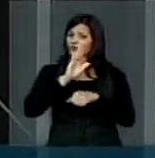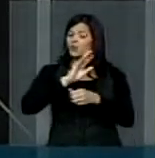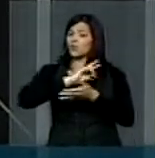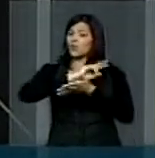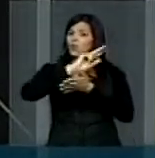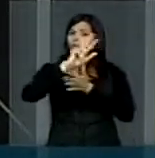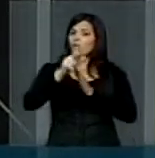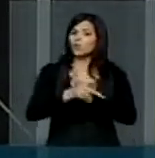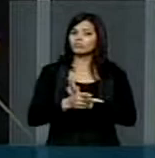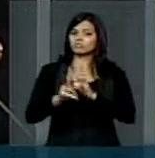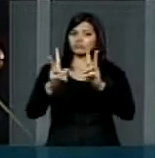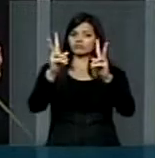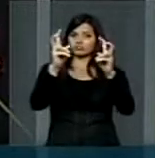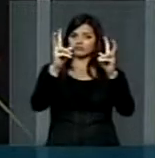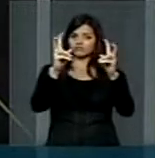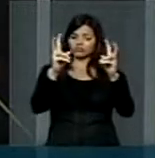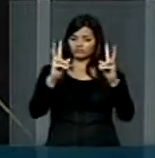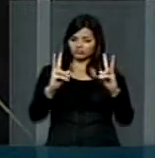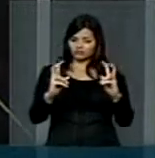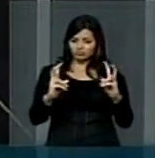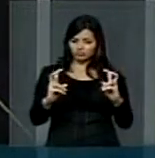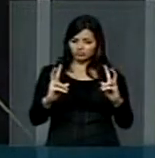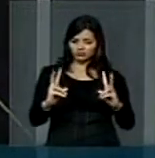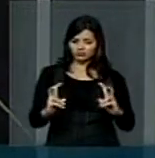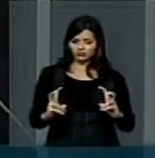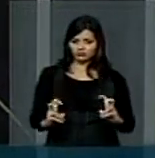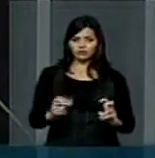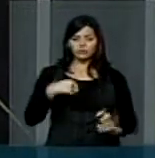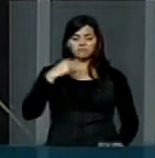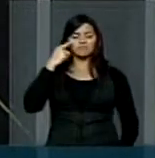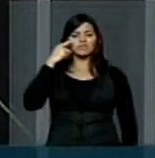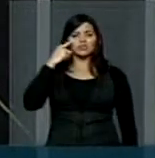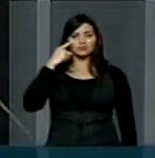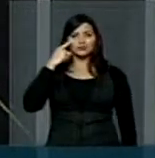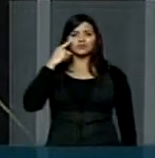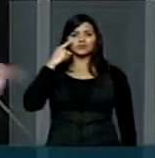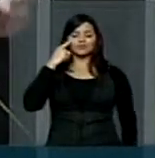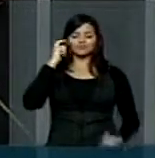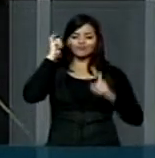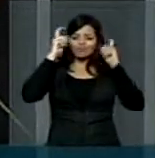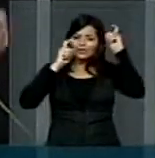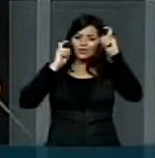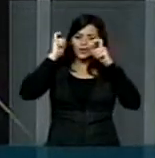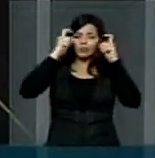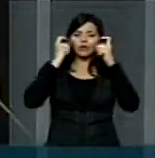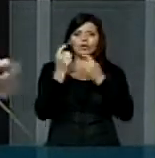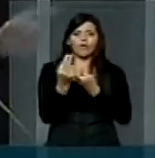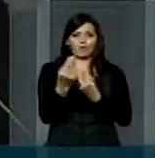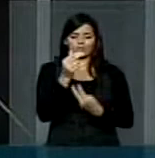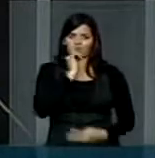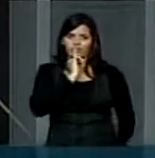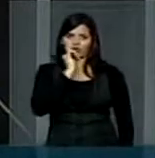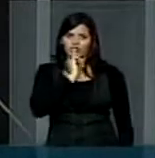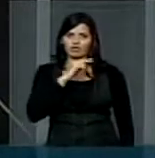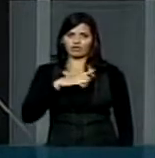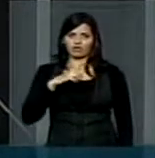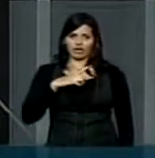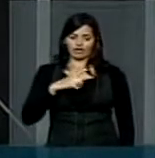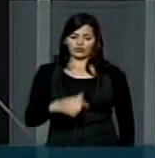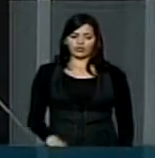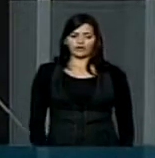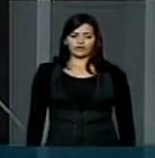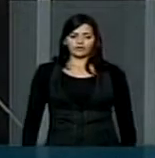outros temas que eu considero extremamente preocupantes, como, por exemplo, a